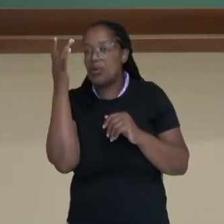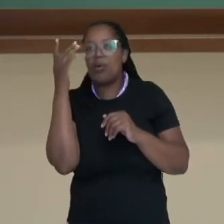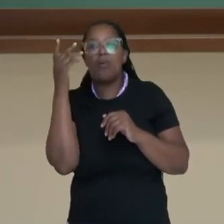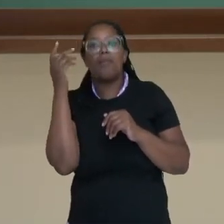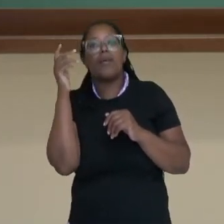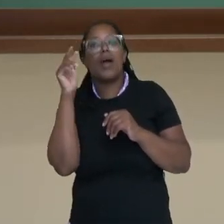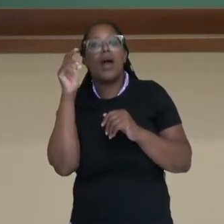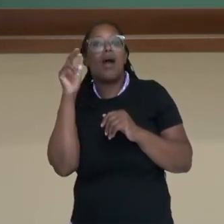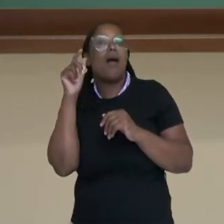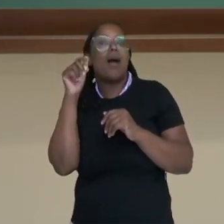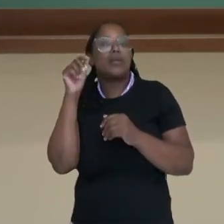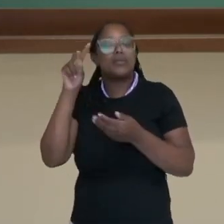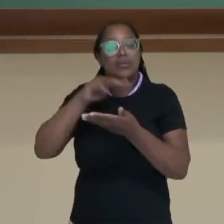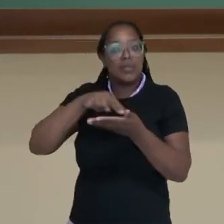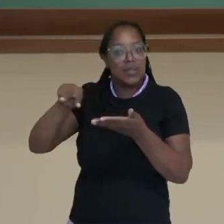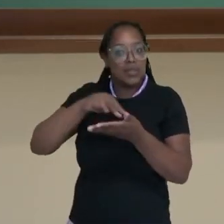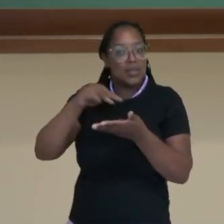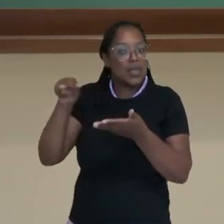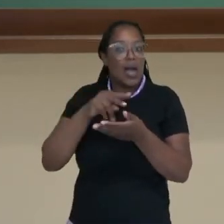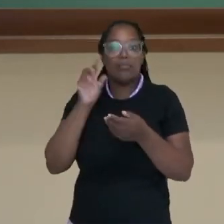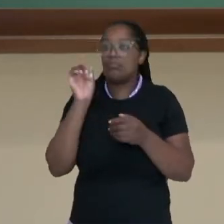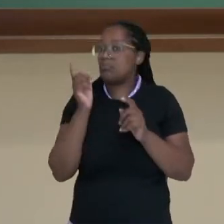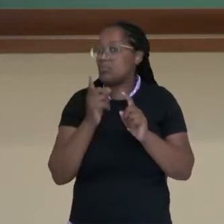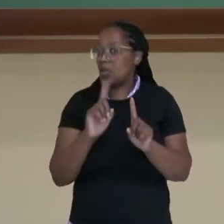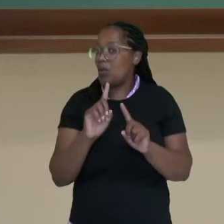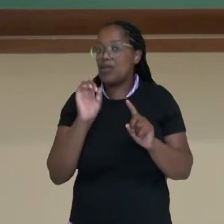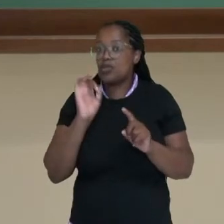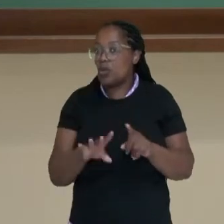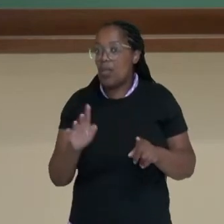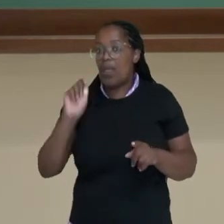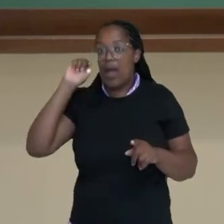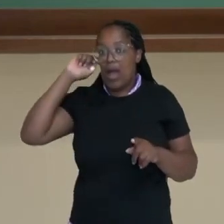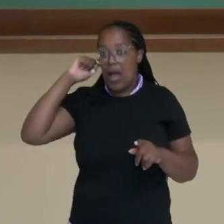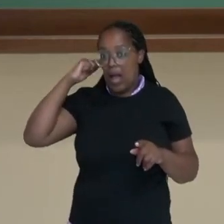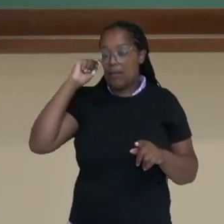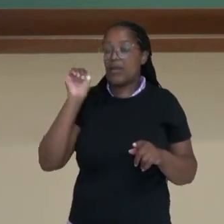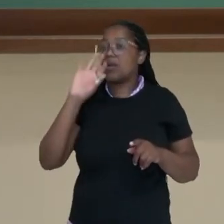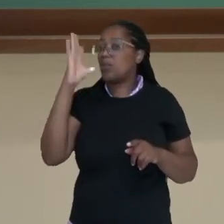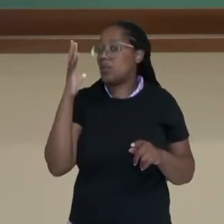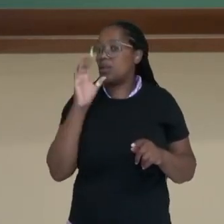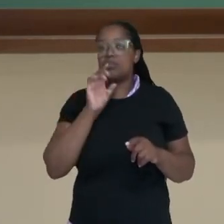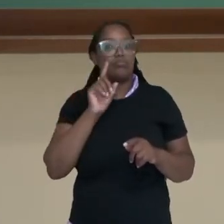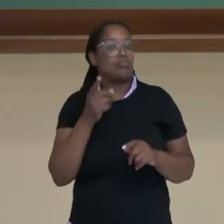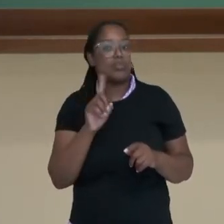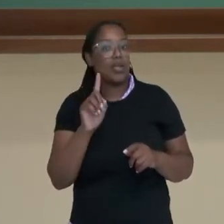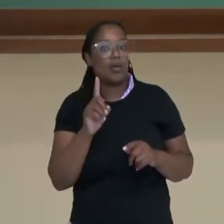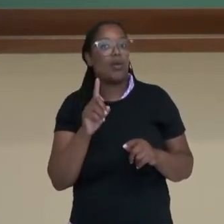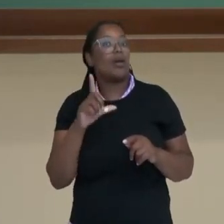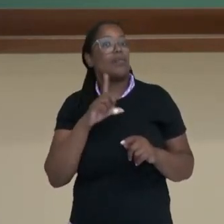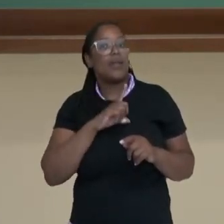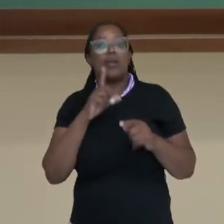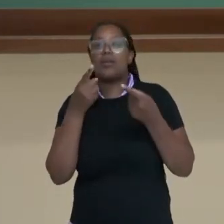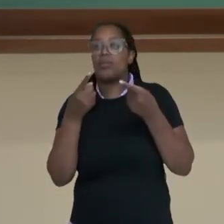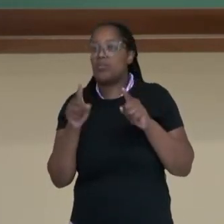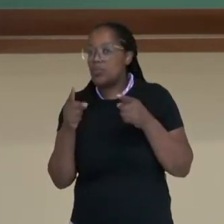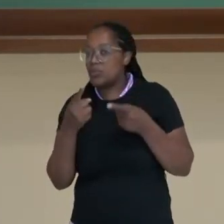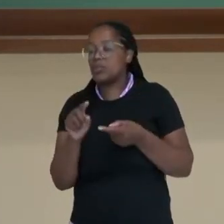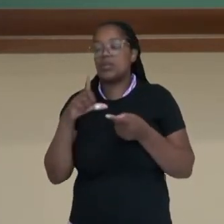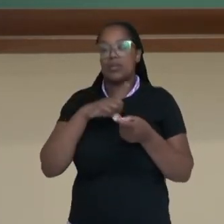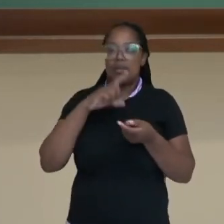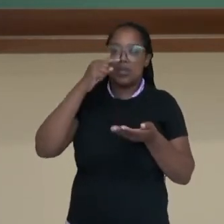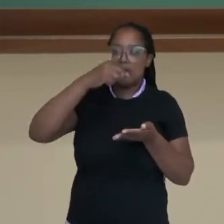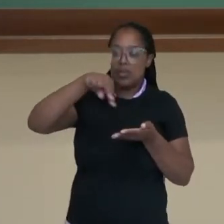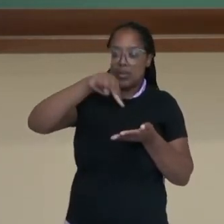isso é só na religião de matriz africana? Não, só a religião de matriz africana tem instrumentos musicais, tem música, tem dança,